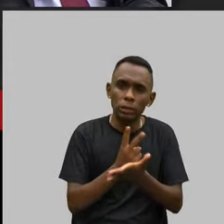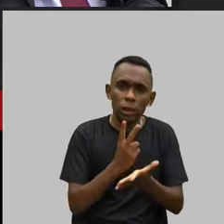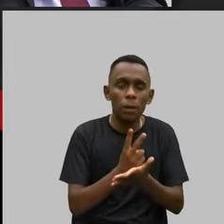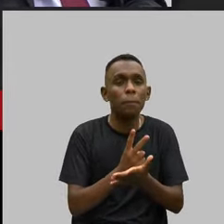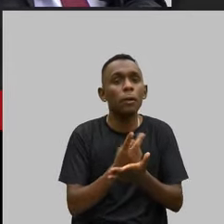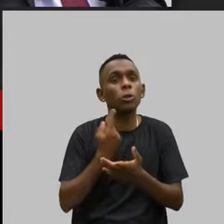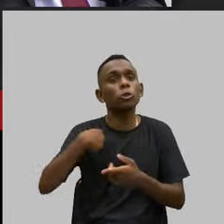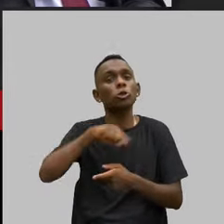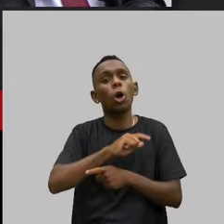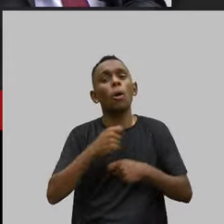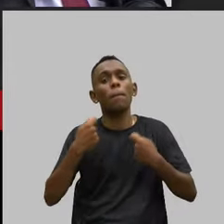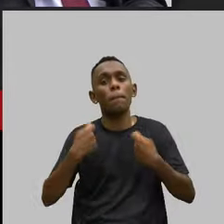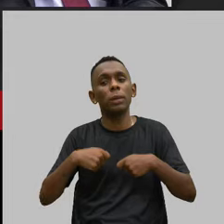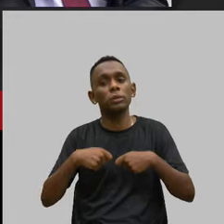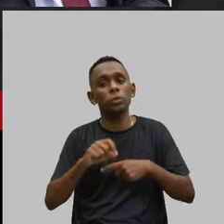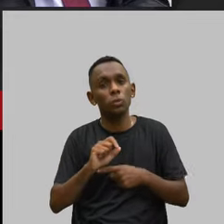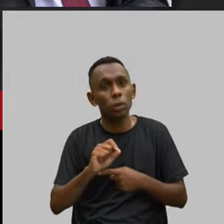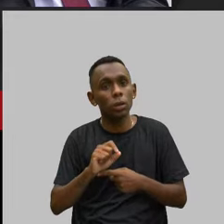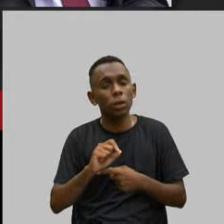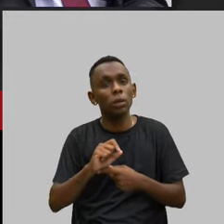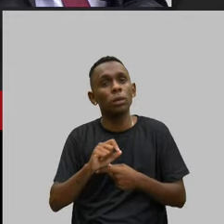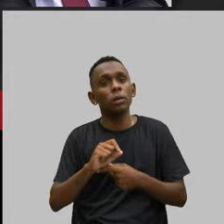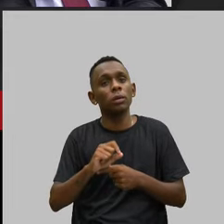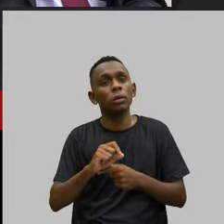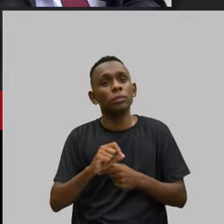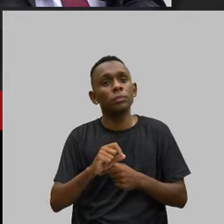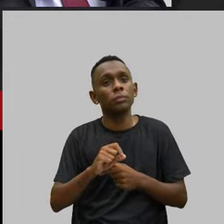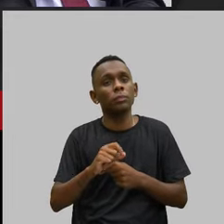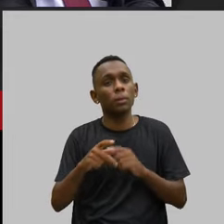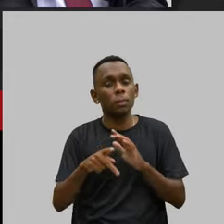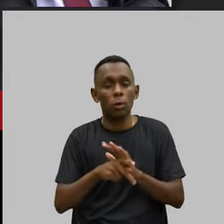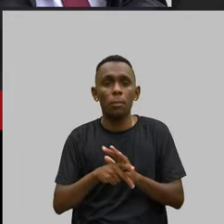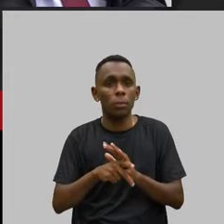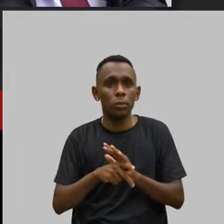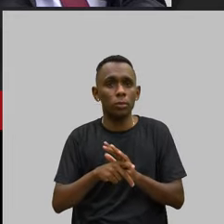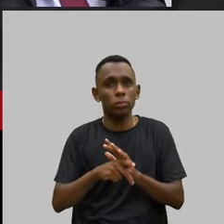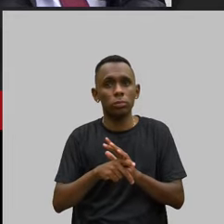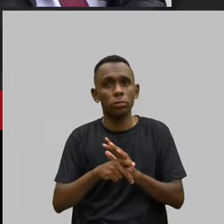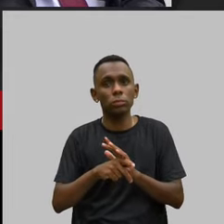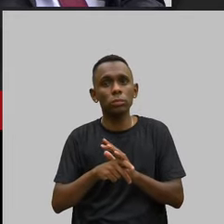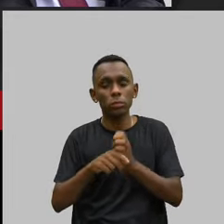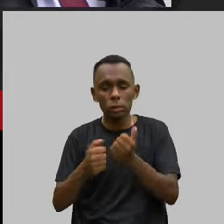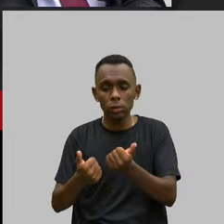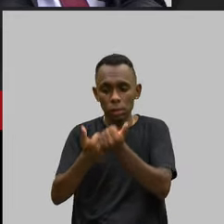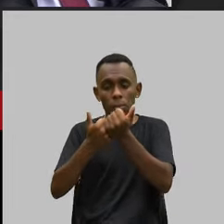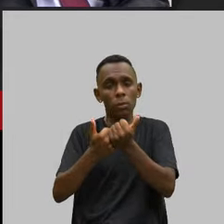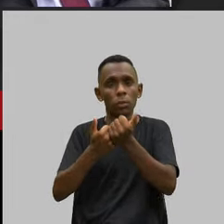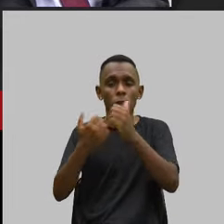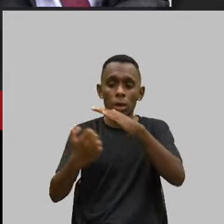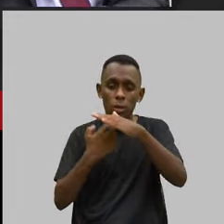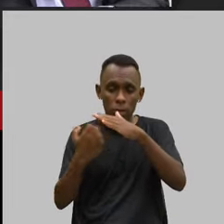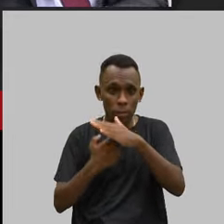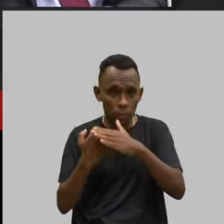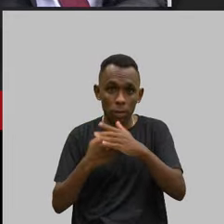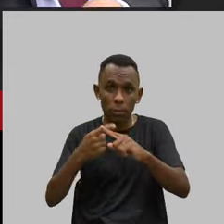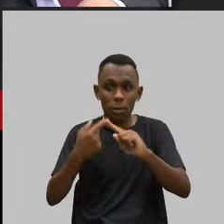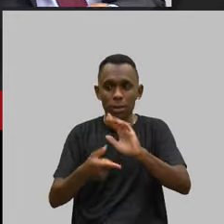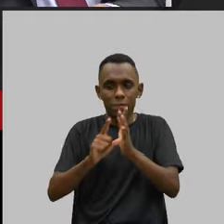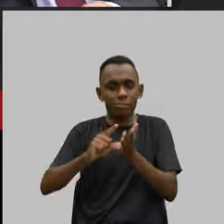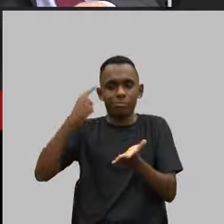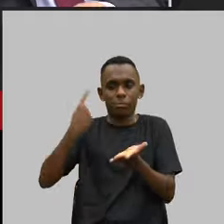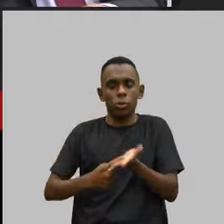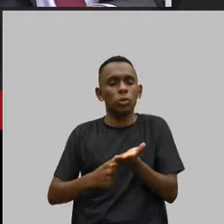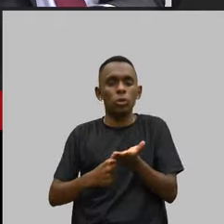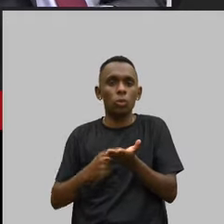que e eh eh cortar os benefícios de empresas que não atendem ao quê ao que foi acordado temos